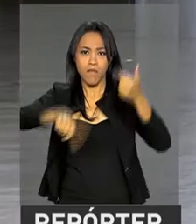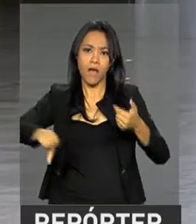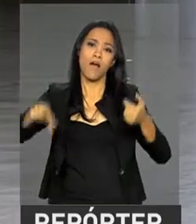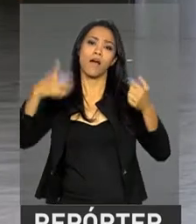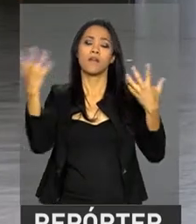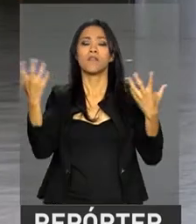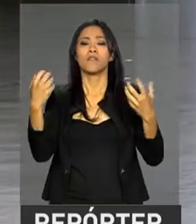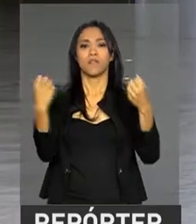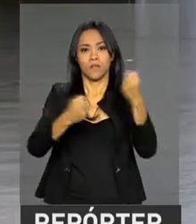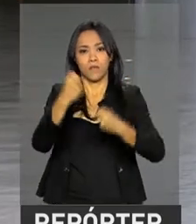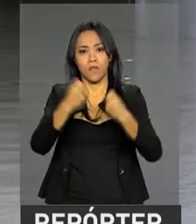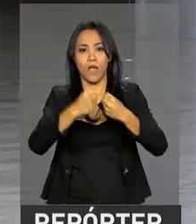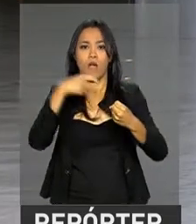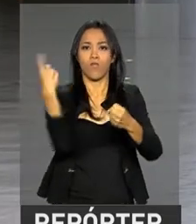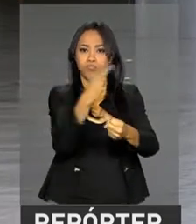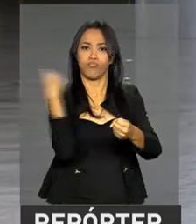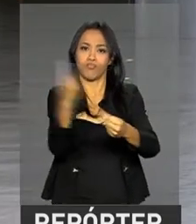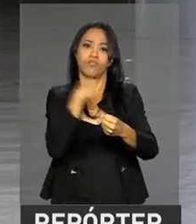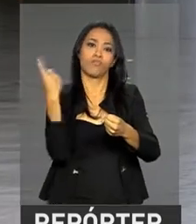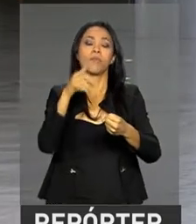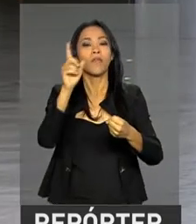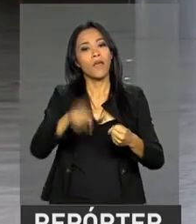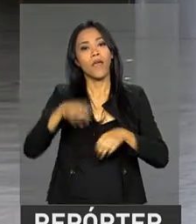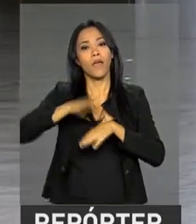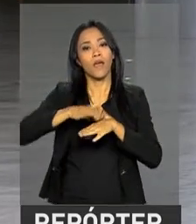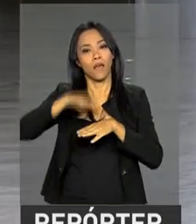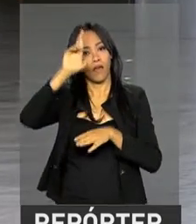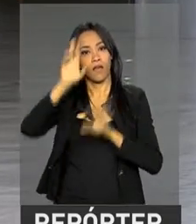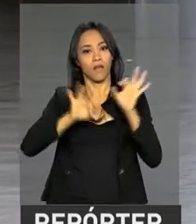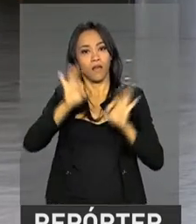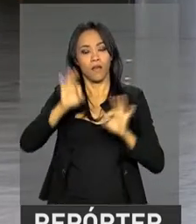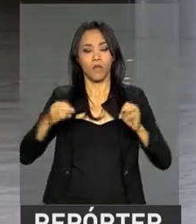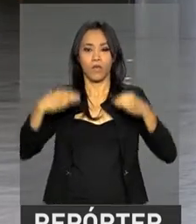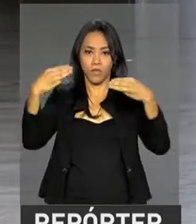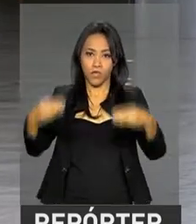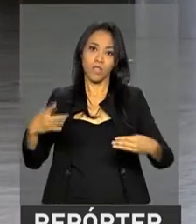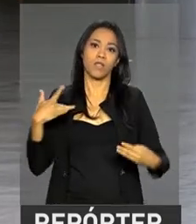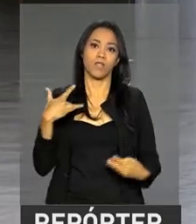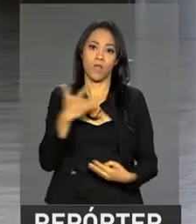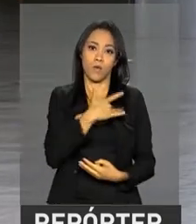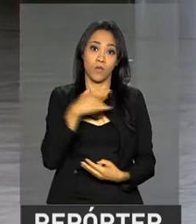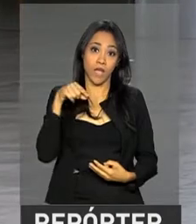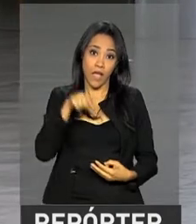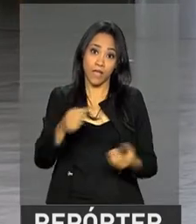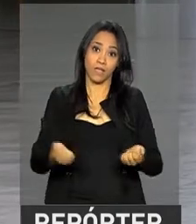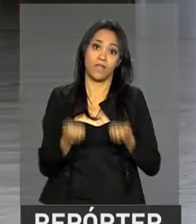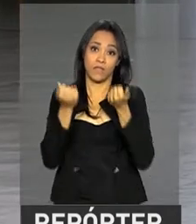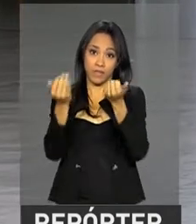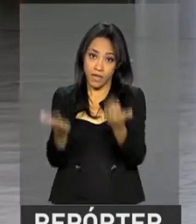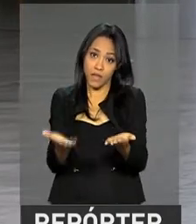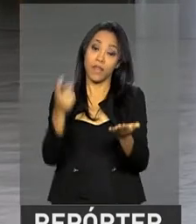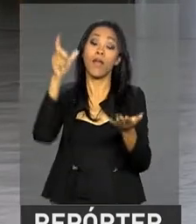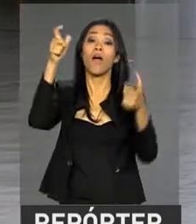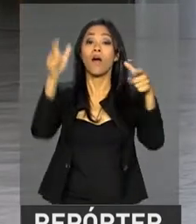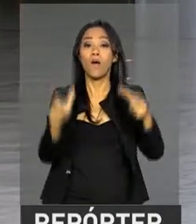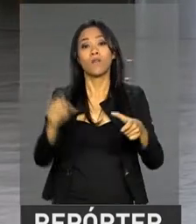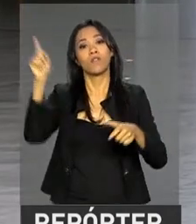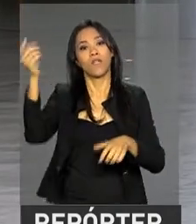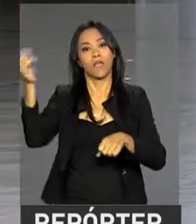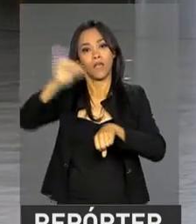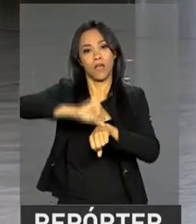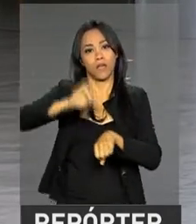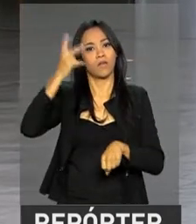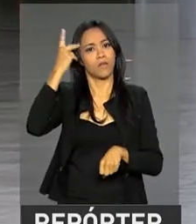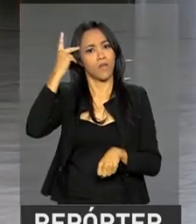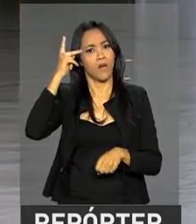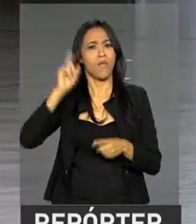de Urgência, que está sendo executado pelo Ministério da Saúde. Essa entrega, então, ela vai acontecer lá na capital paulista, mas